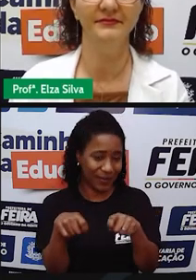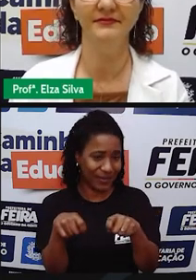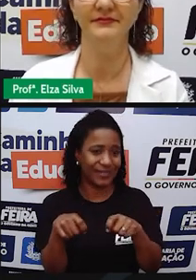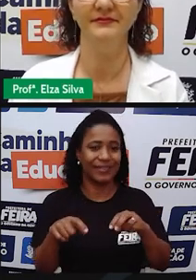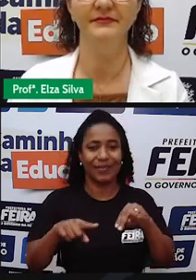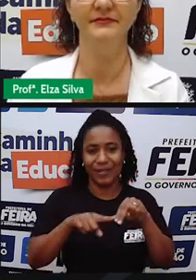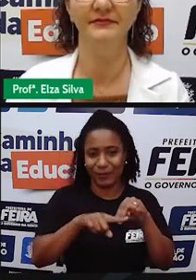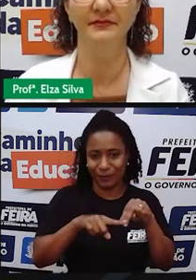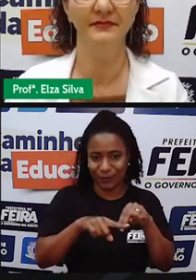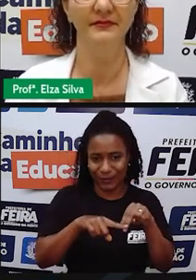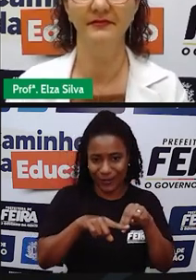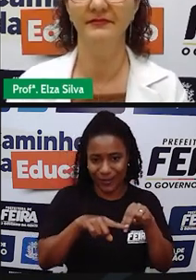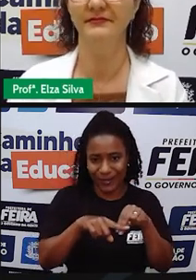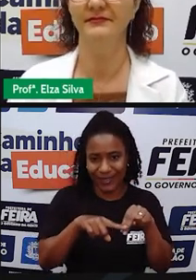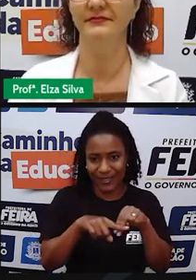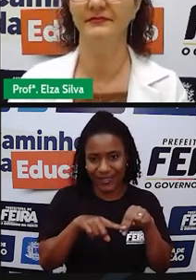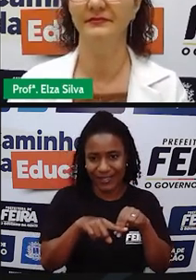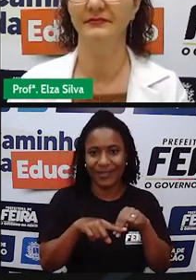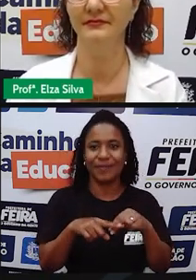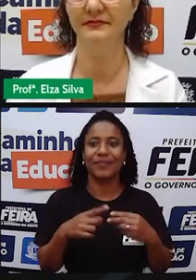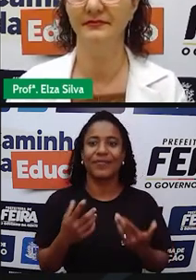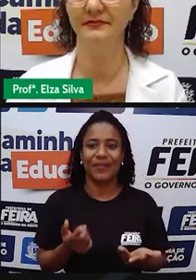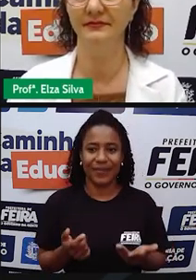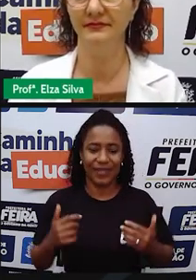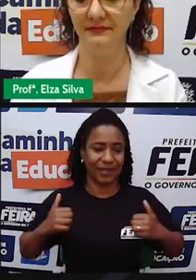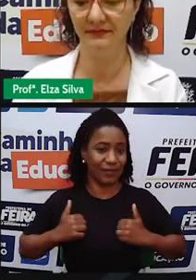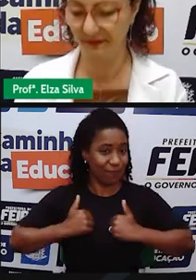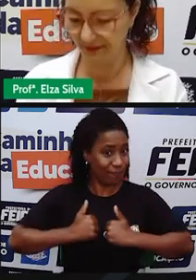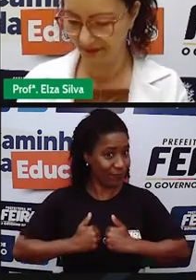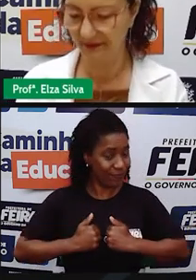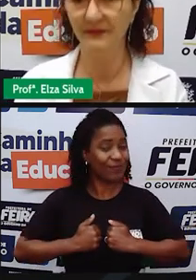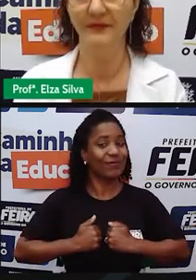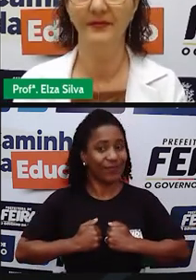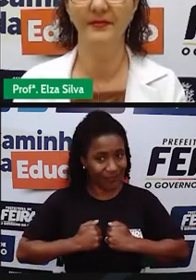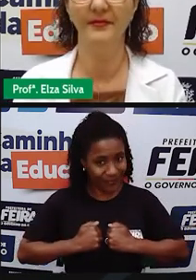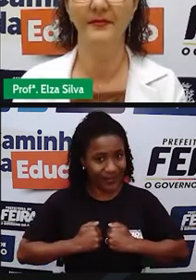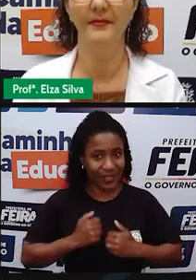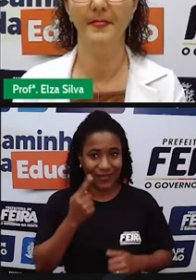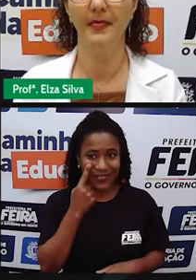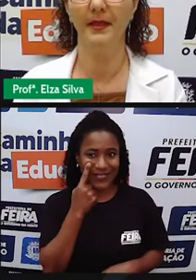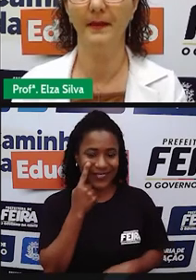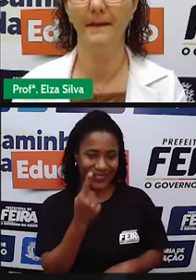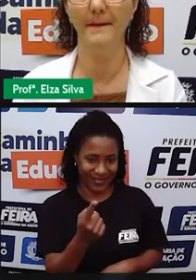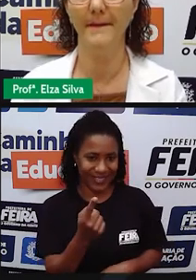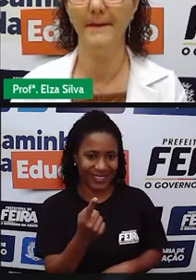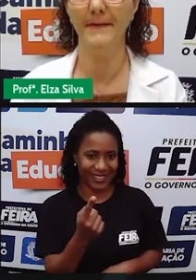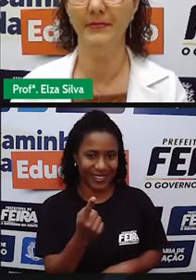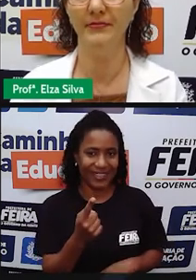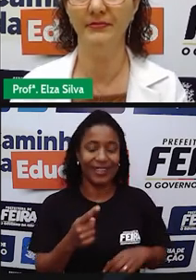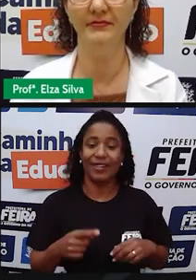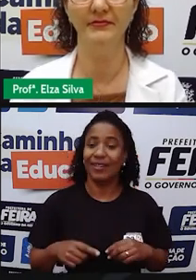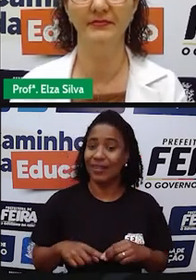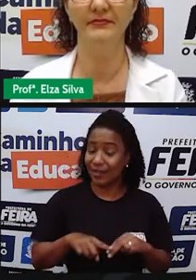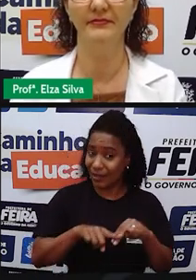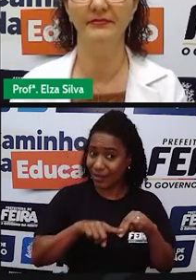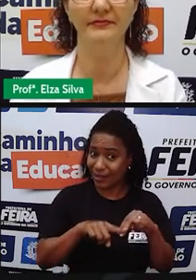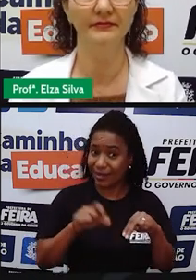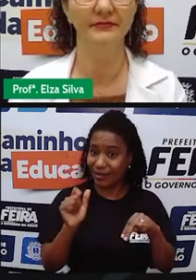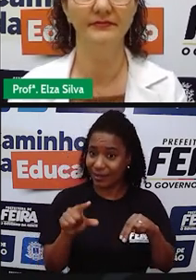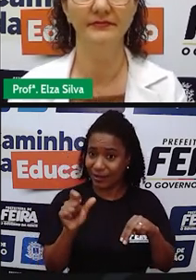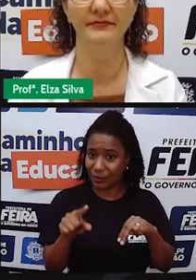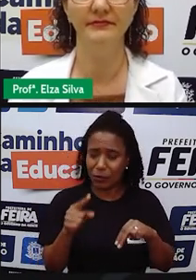t-shirts, shirt, jacket e jeans. Percebam que há uma diferença entre shirt e